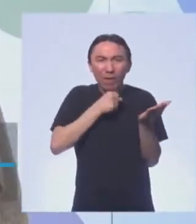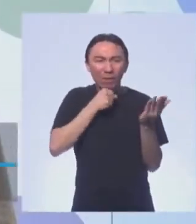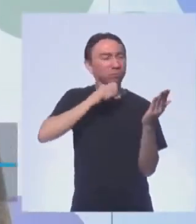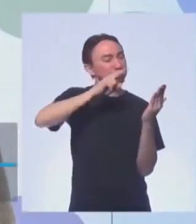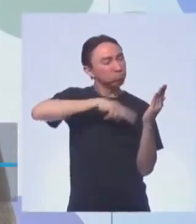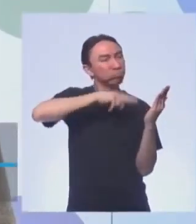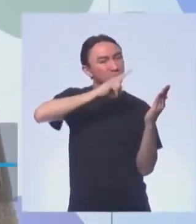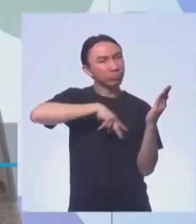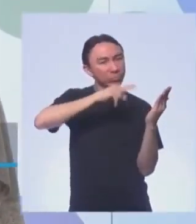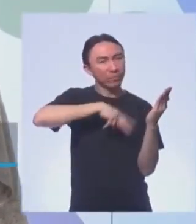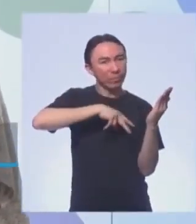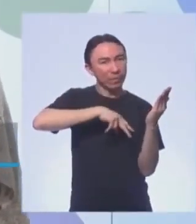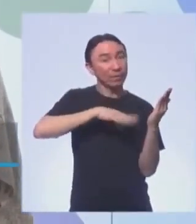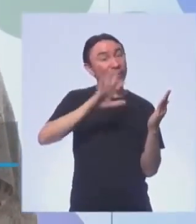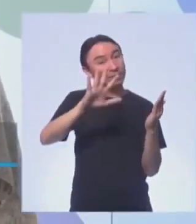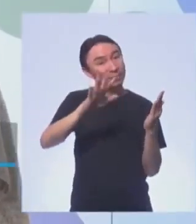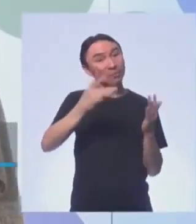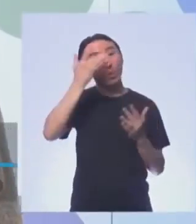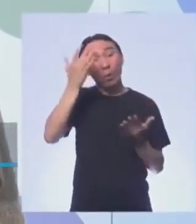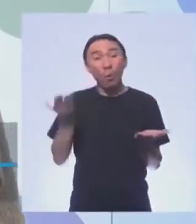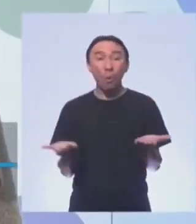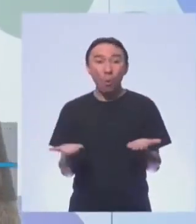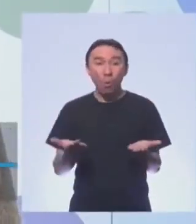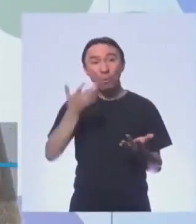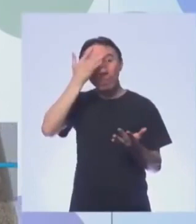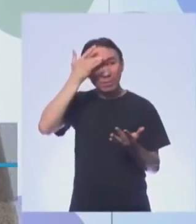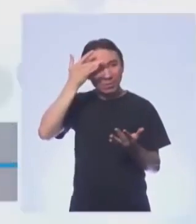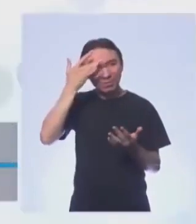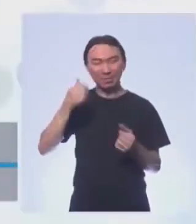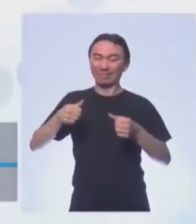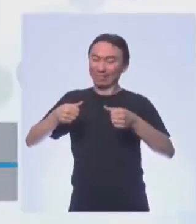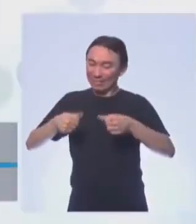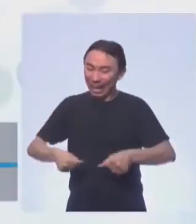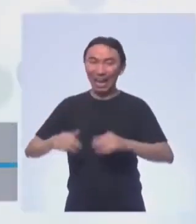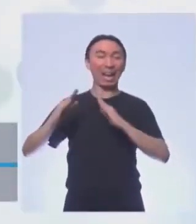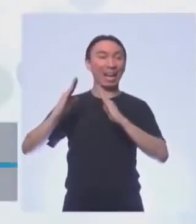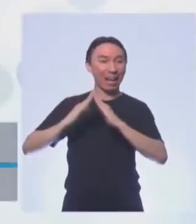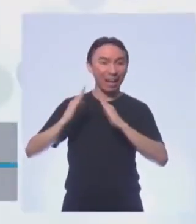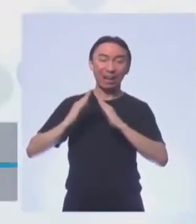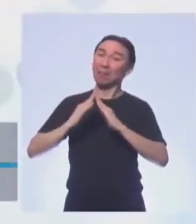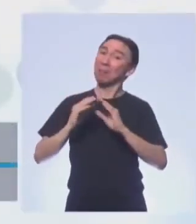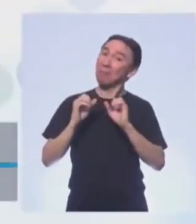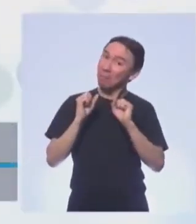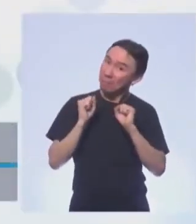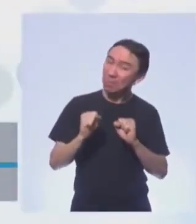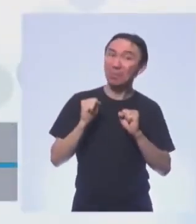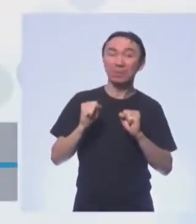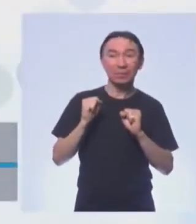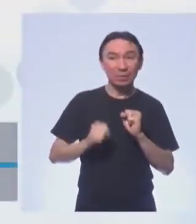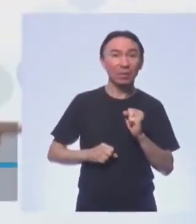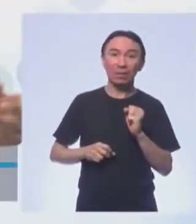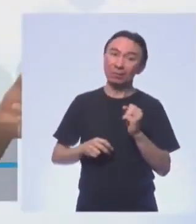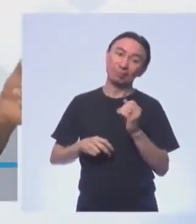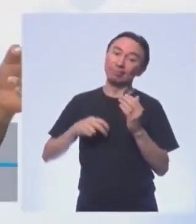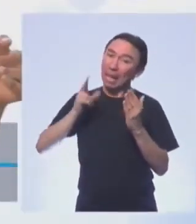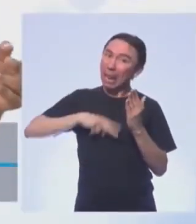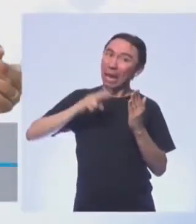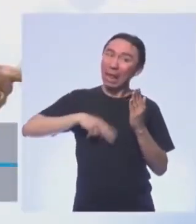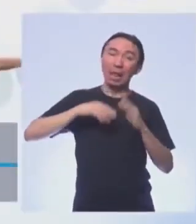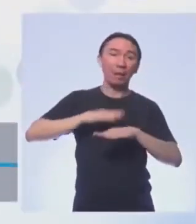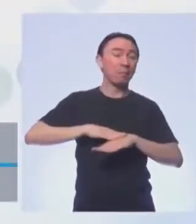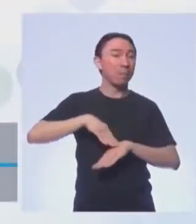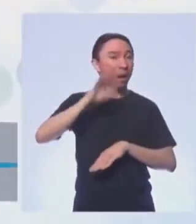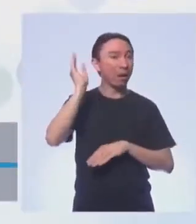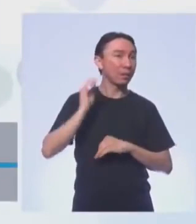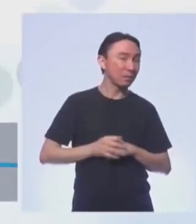pessoas ficando mais tempo em casa, eu não acredito que ela tenha lido mais livros. Será? Pode ser que sim, pode ser que não, aí vem a polêmica. E eu achei legal